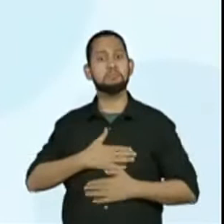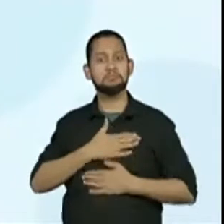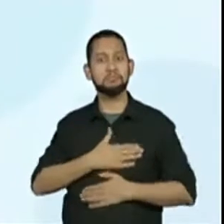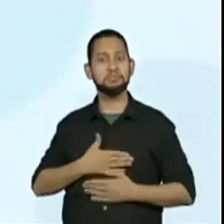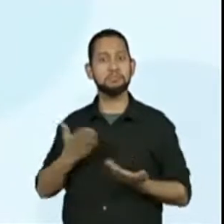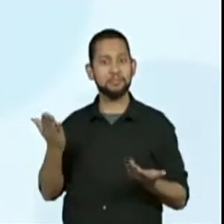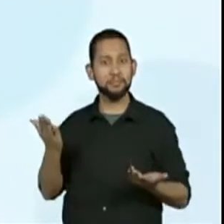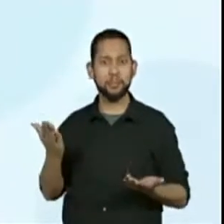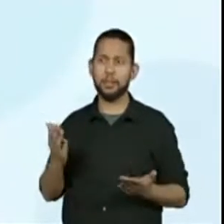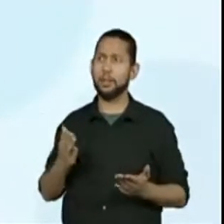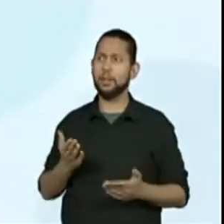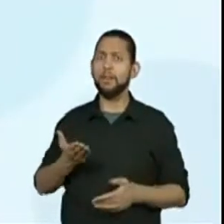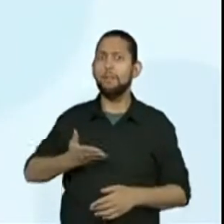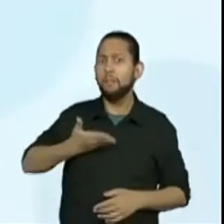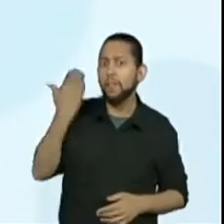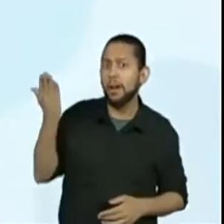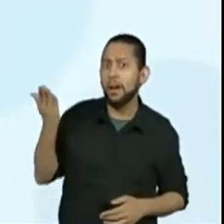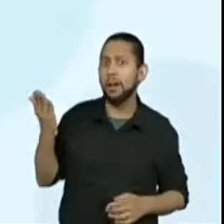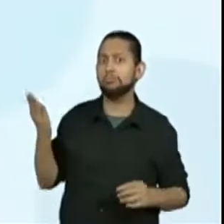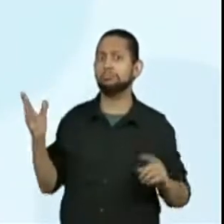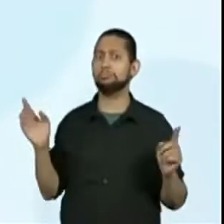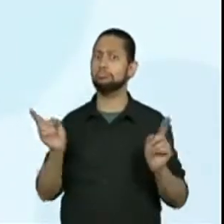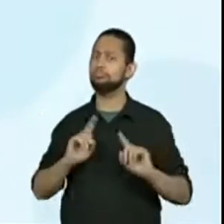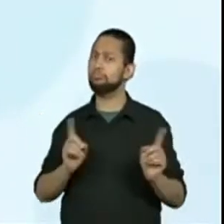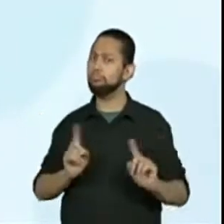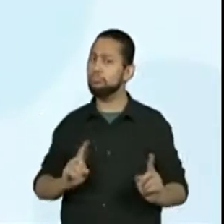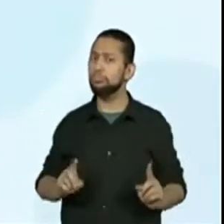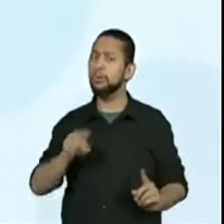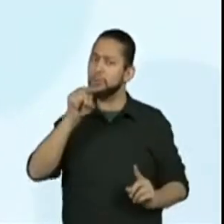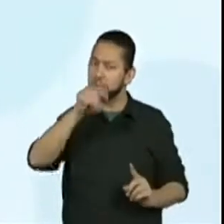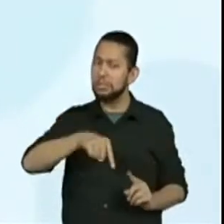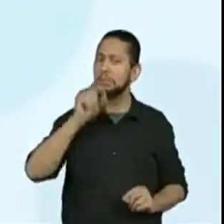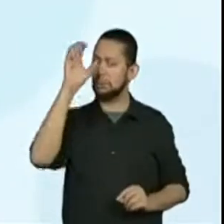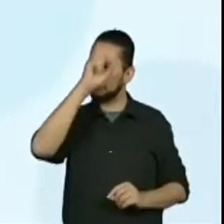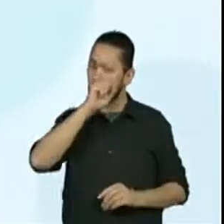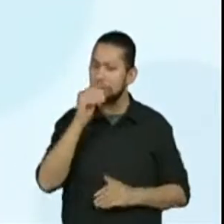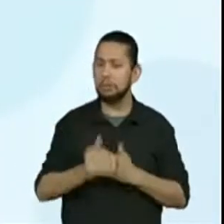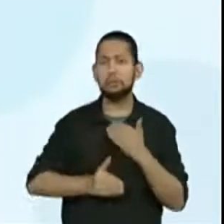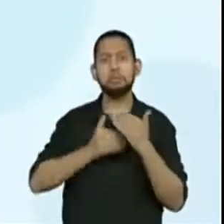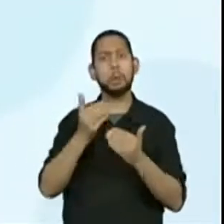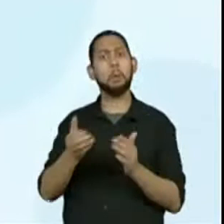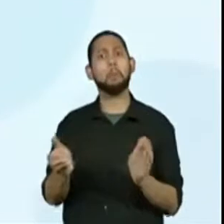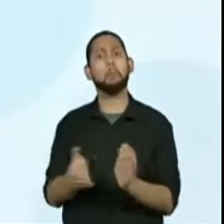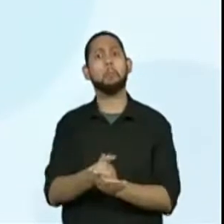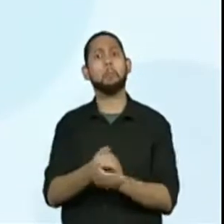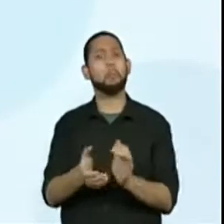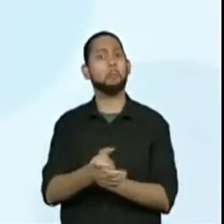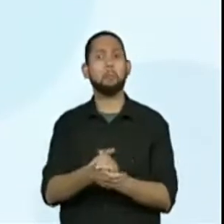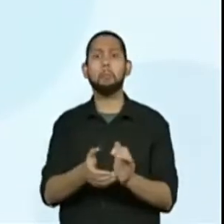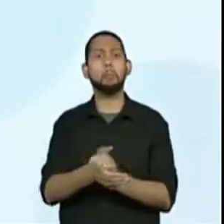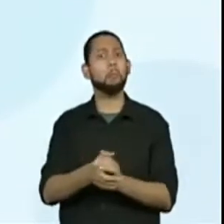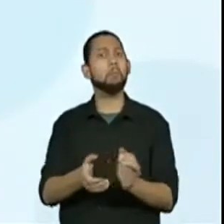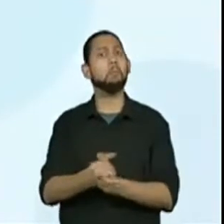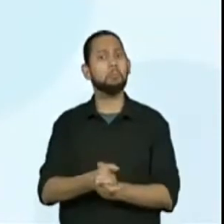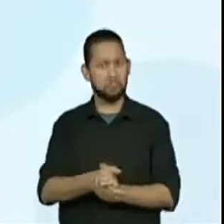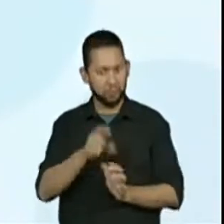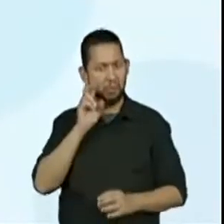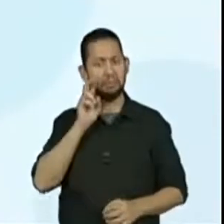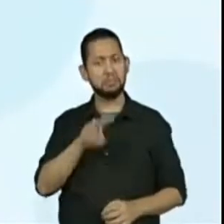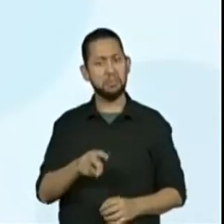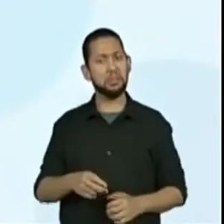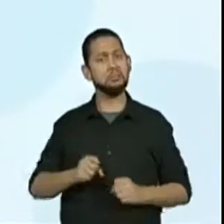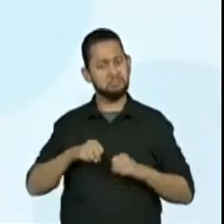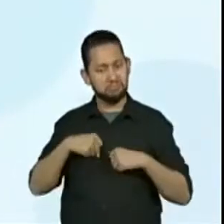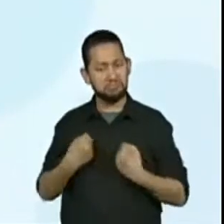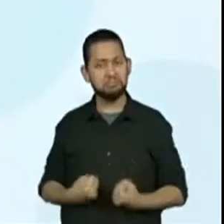Não é um conteúdo tão fácil assim da gente aprender, mas vocês estão tirando de letra.